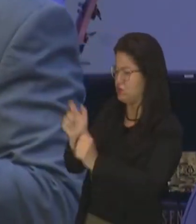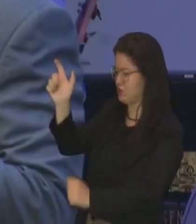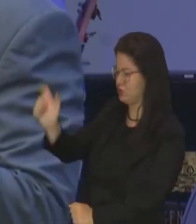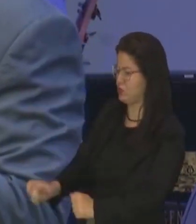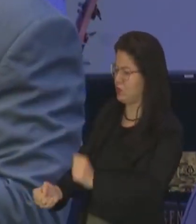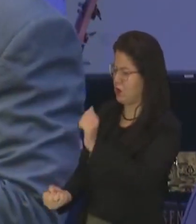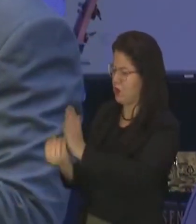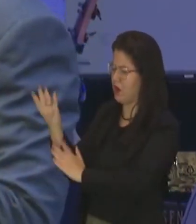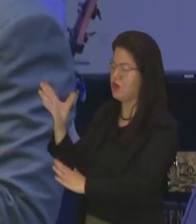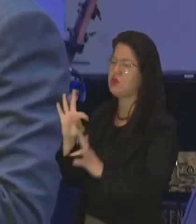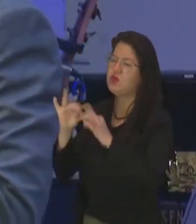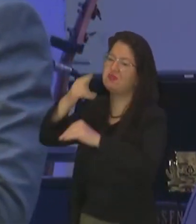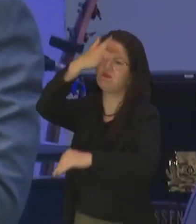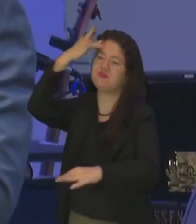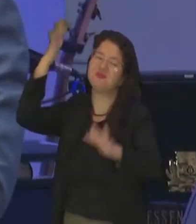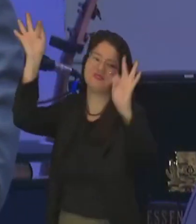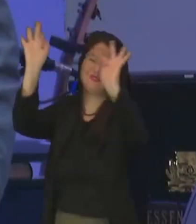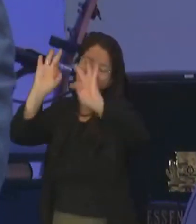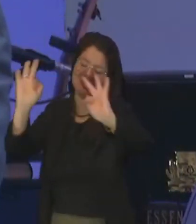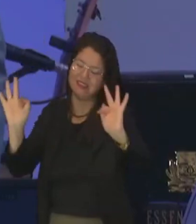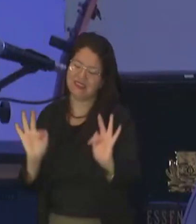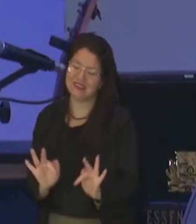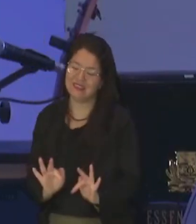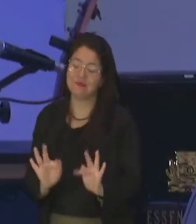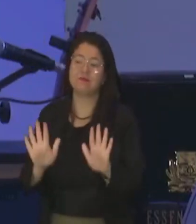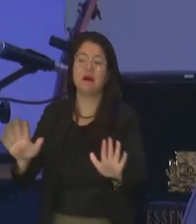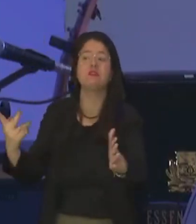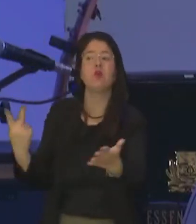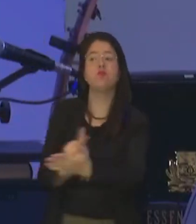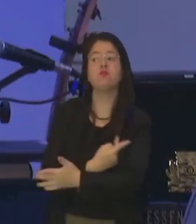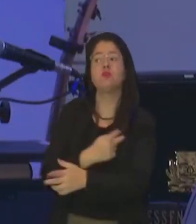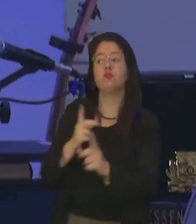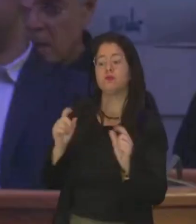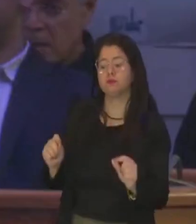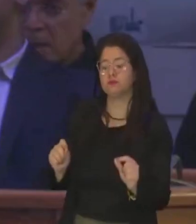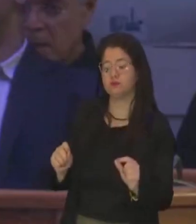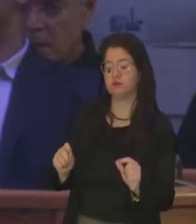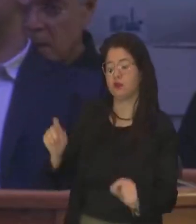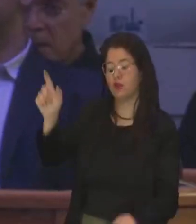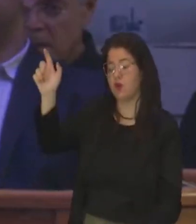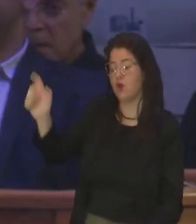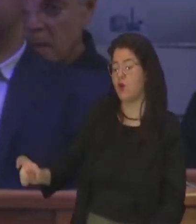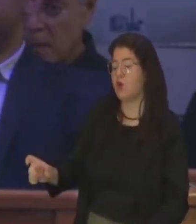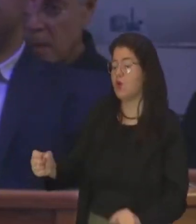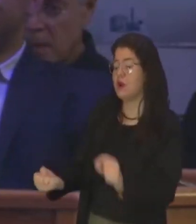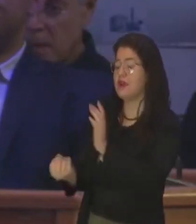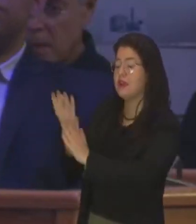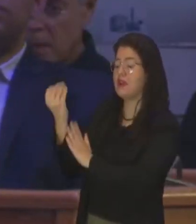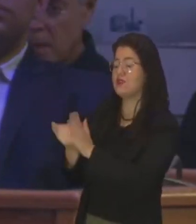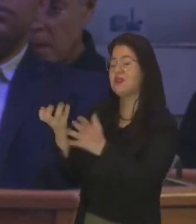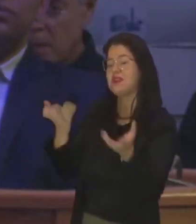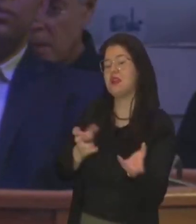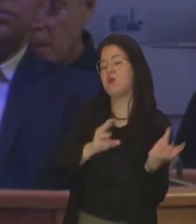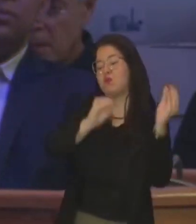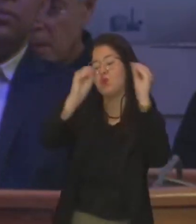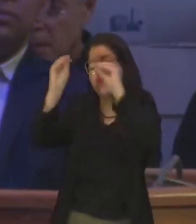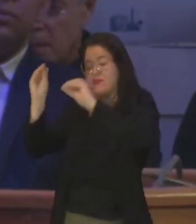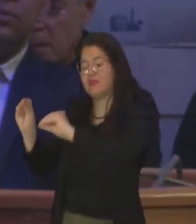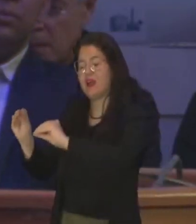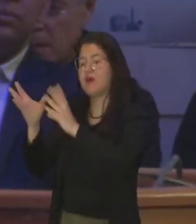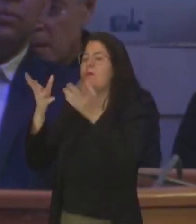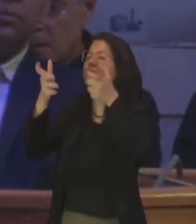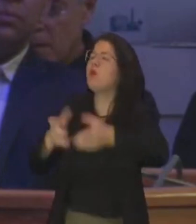e todos eram felizes. Bom, um dia, o Uaptoquazauré decidiu se mudar para o